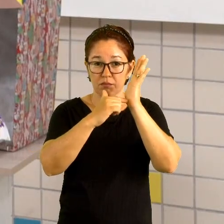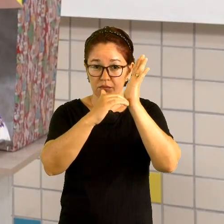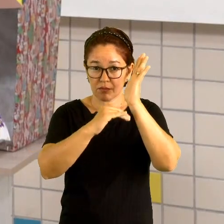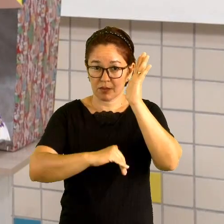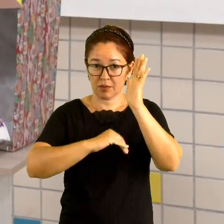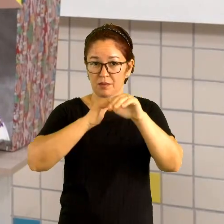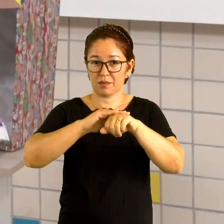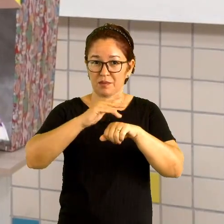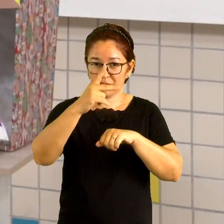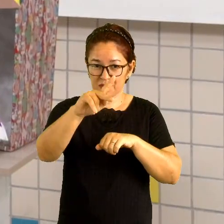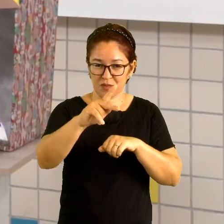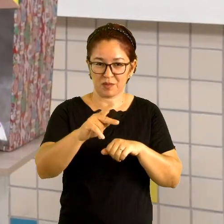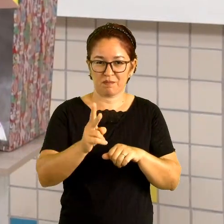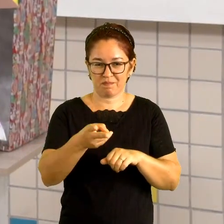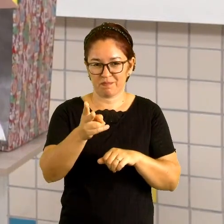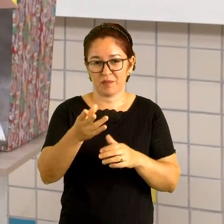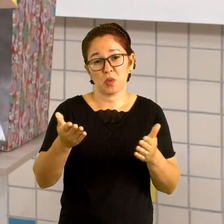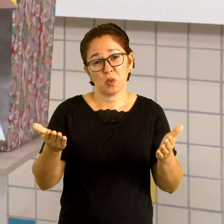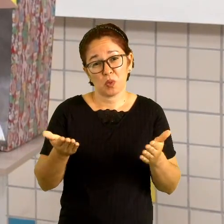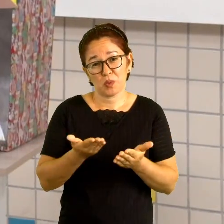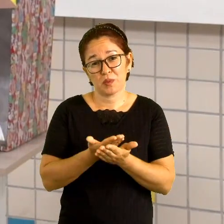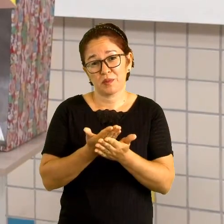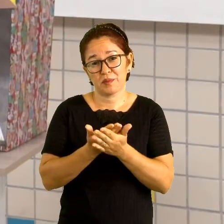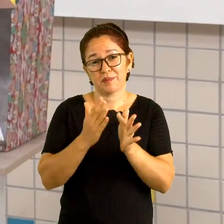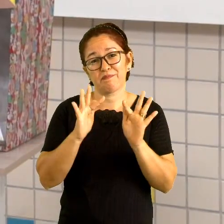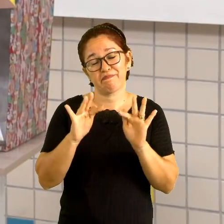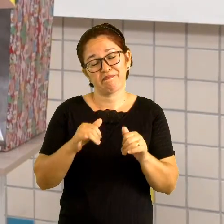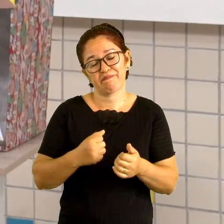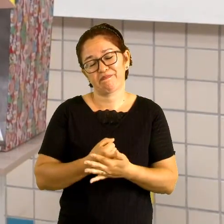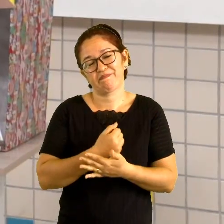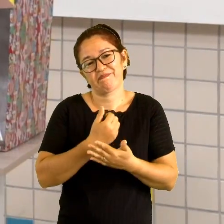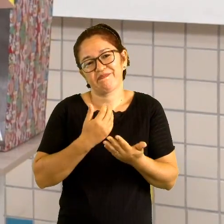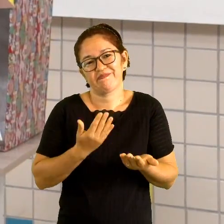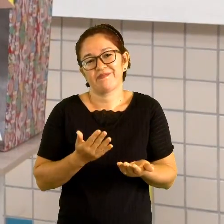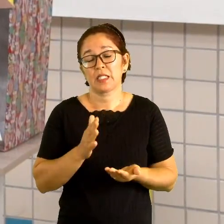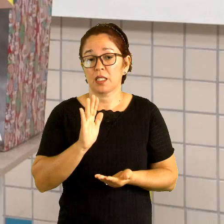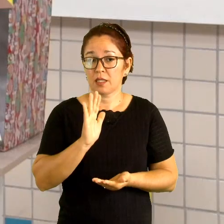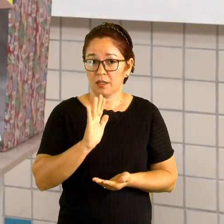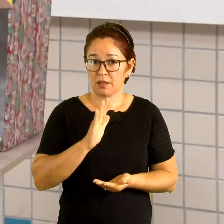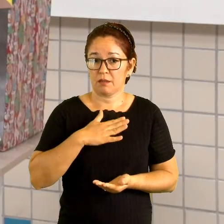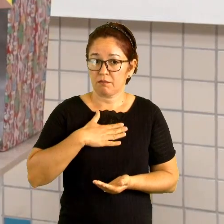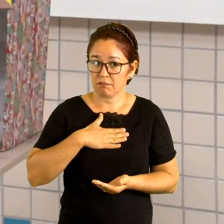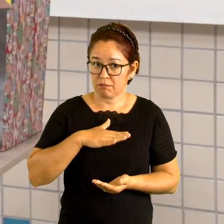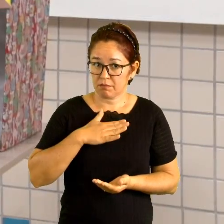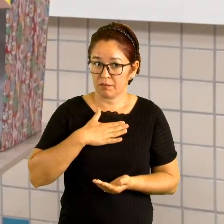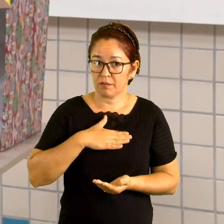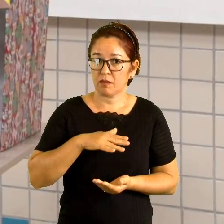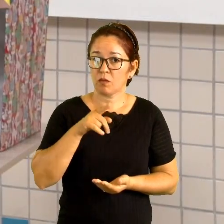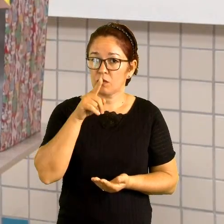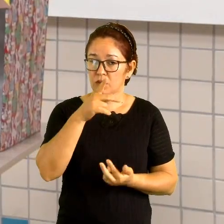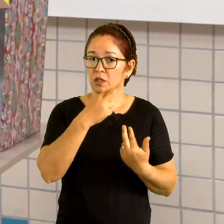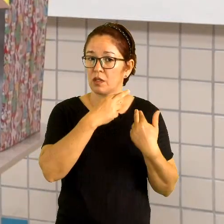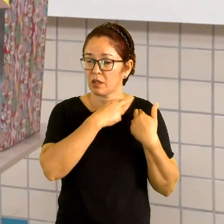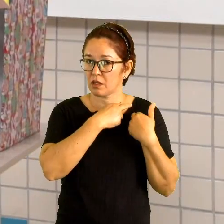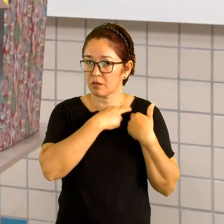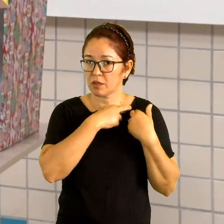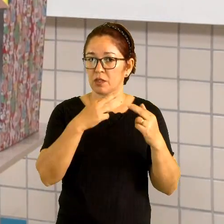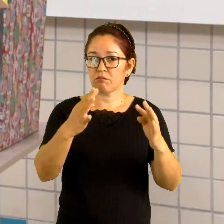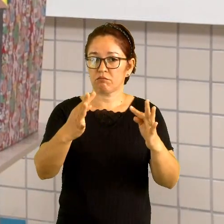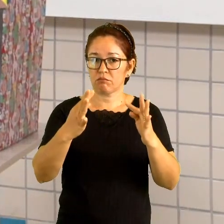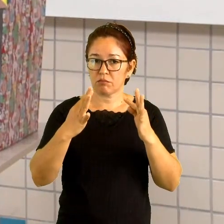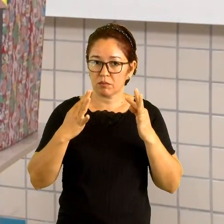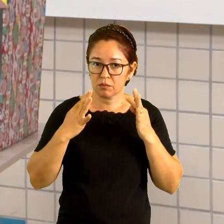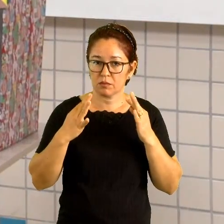uma pena, mas nossa aula de hoje chegou ao fim. Mas não esqueça, vocês têm ainda uma missão. Depois de assistir a aula, você